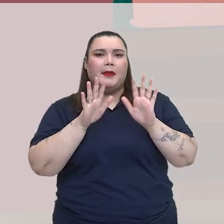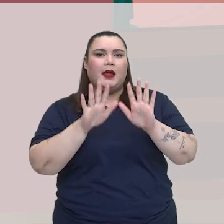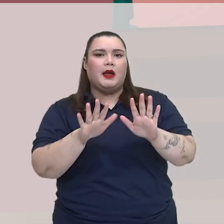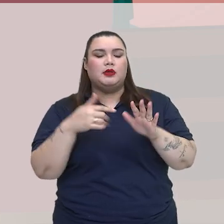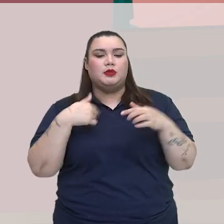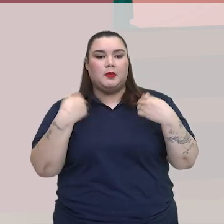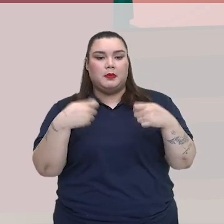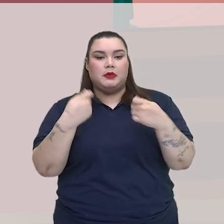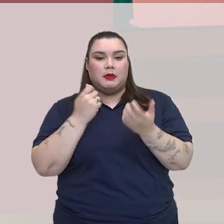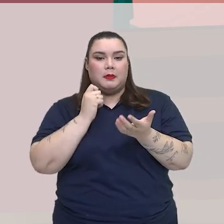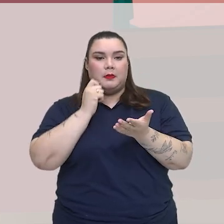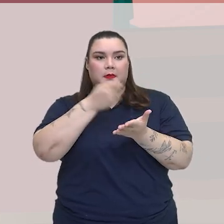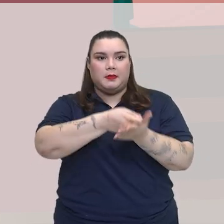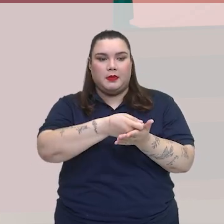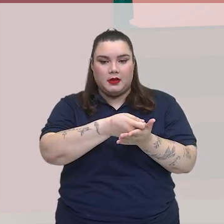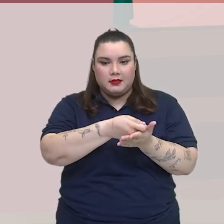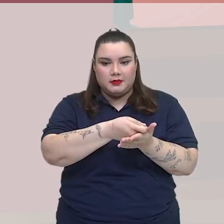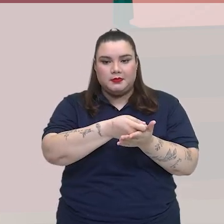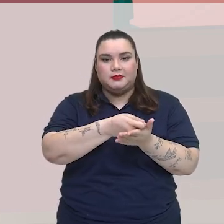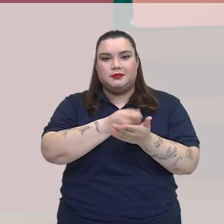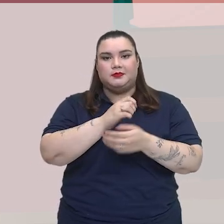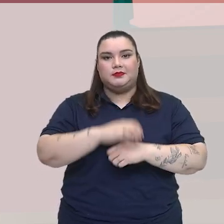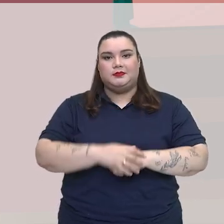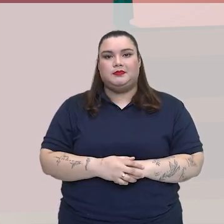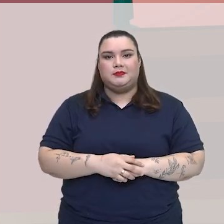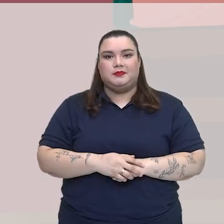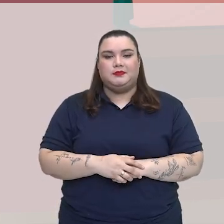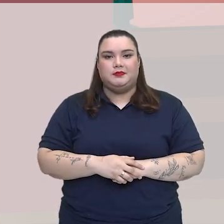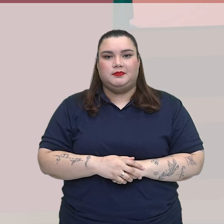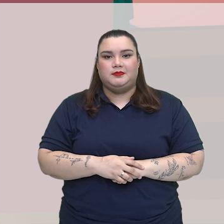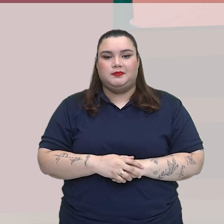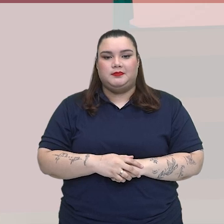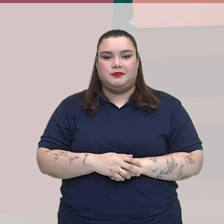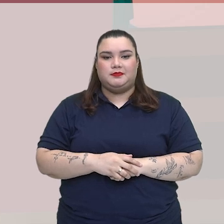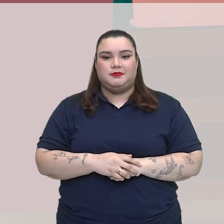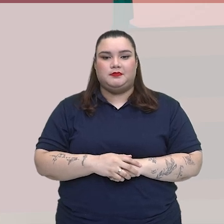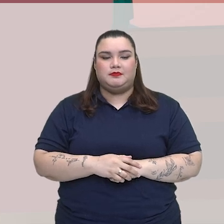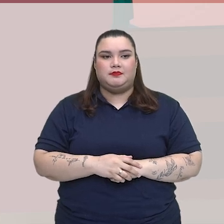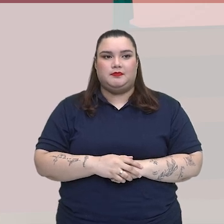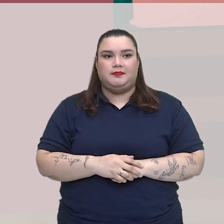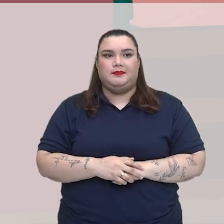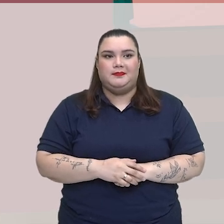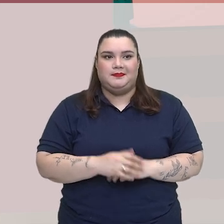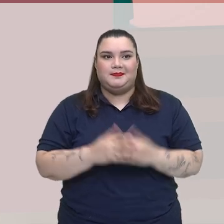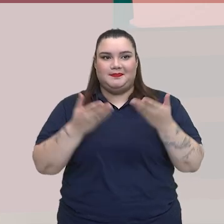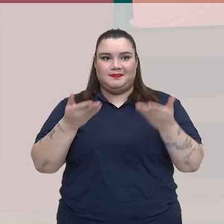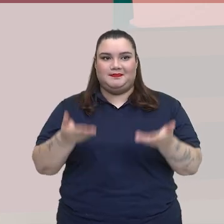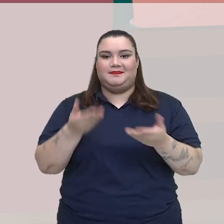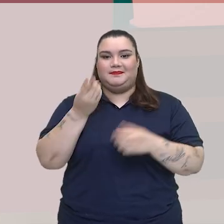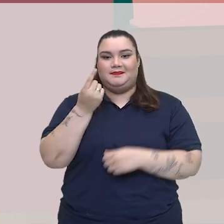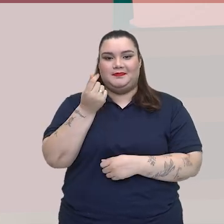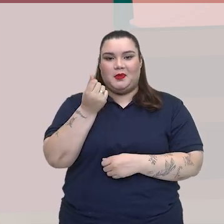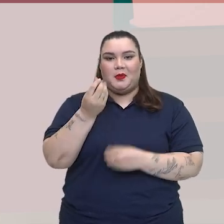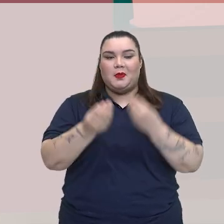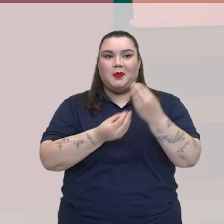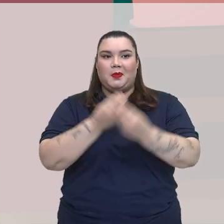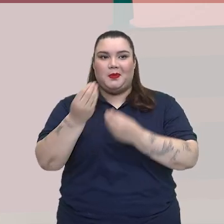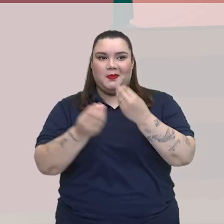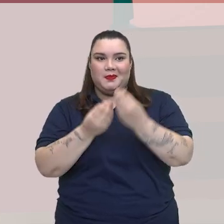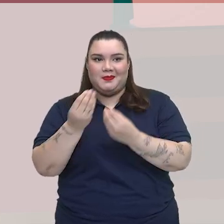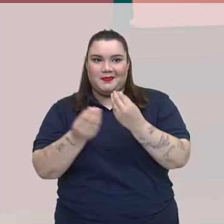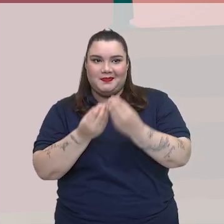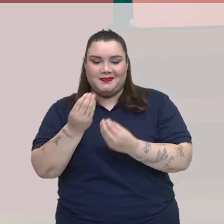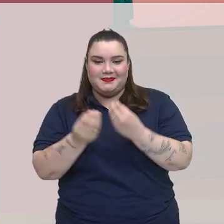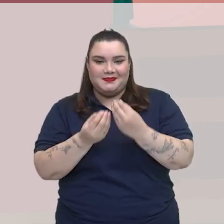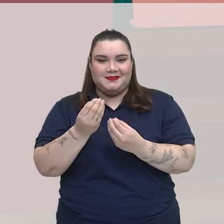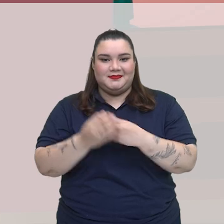antes, preciso pagar com essa nota de R$ 10 e gostaria, por favor, Do troco em moedas. O vendedor pega a nota de